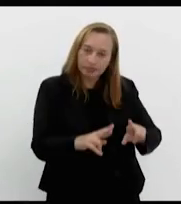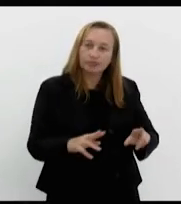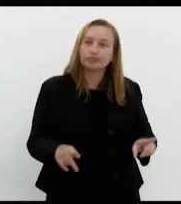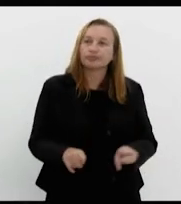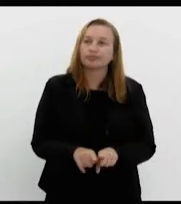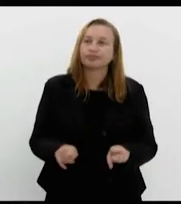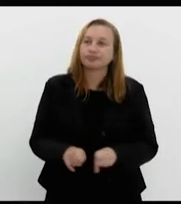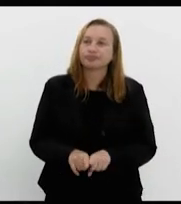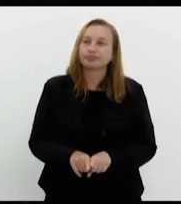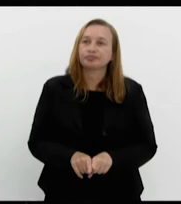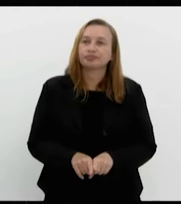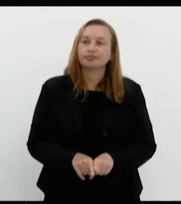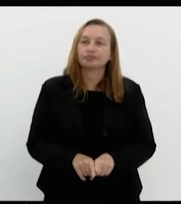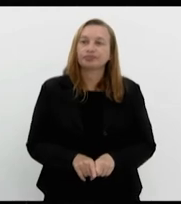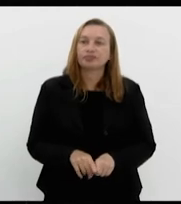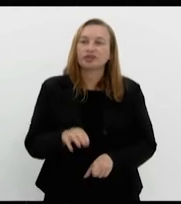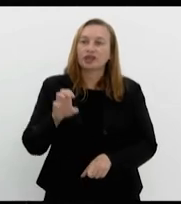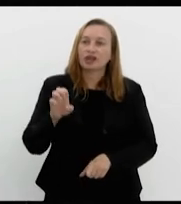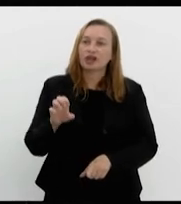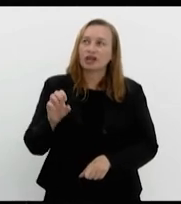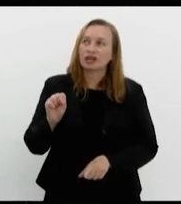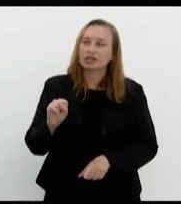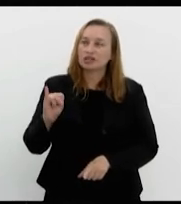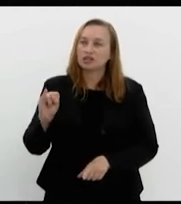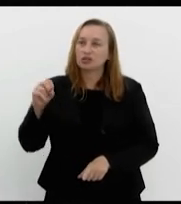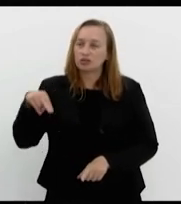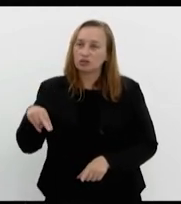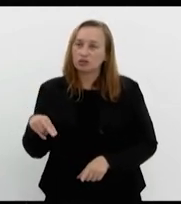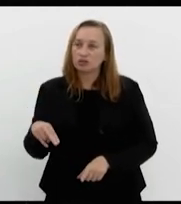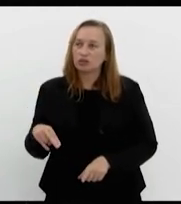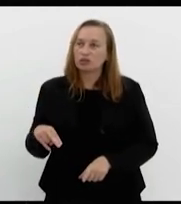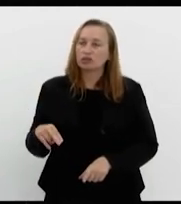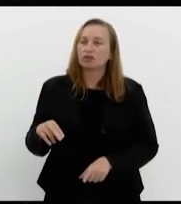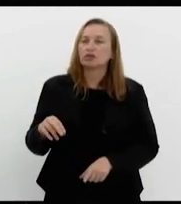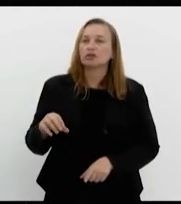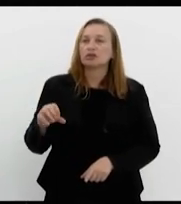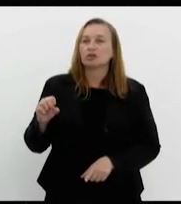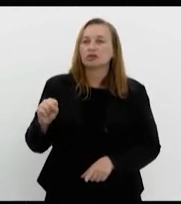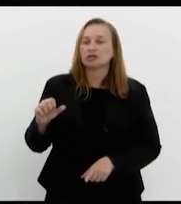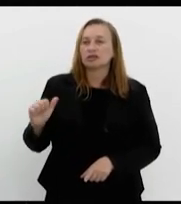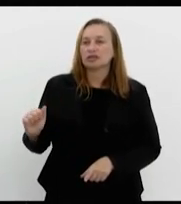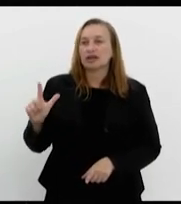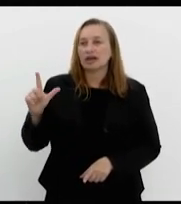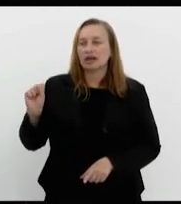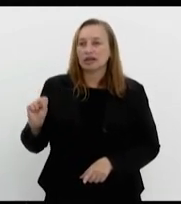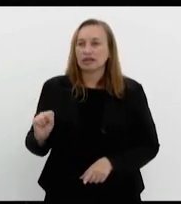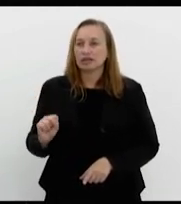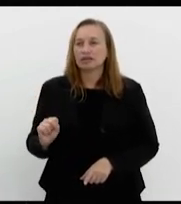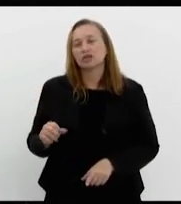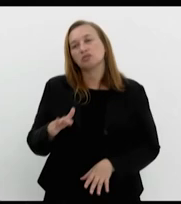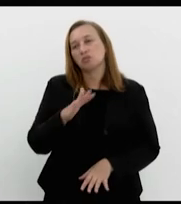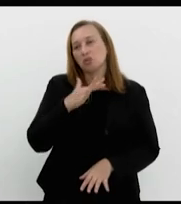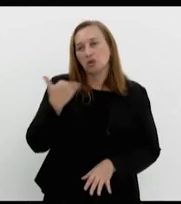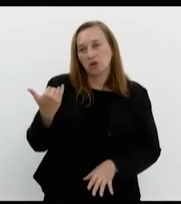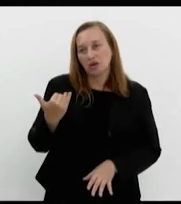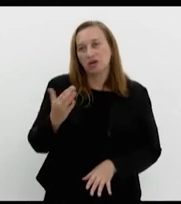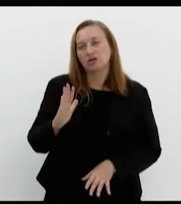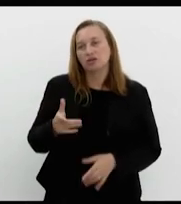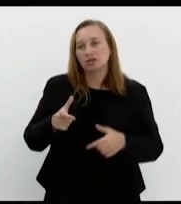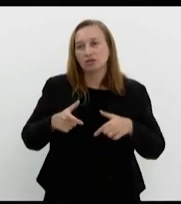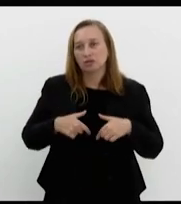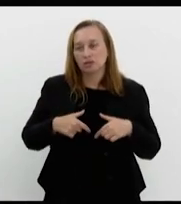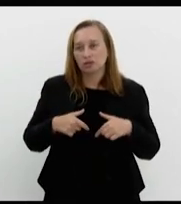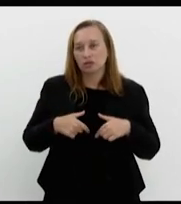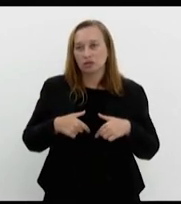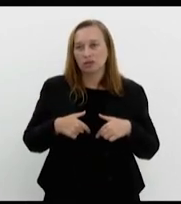também ao querido Écio Salles, que nos deixou tão cedo e que recebeu a medalha Tiradentes, pós-mortem da